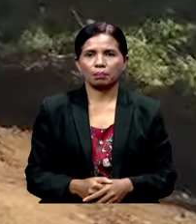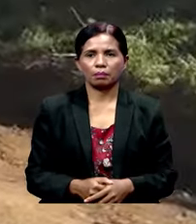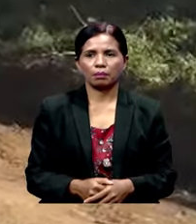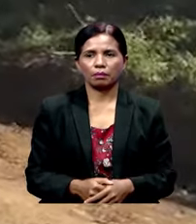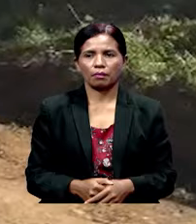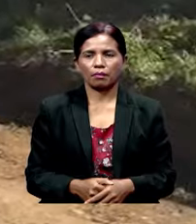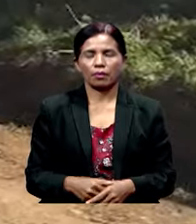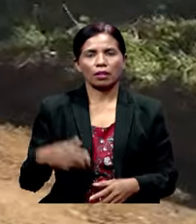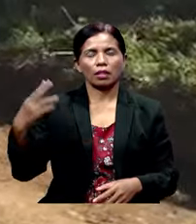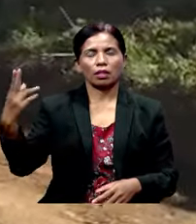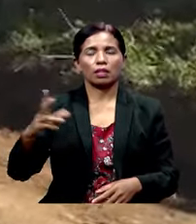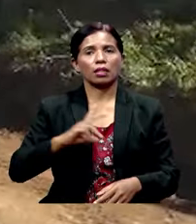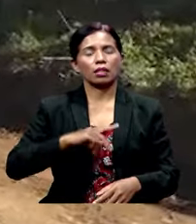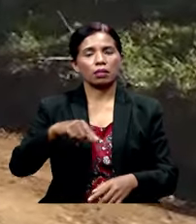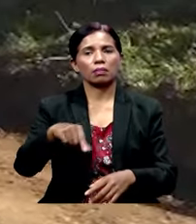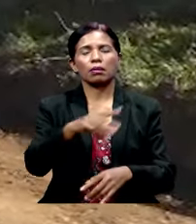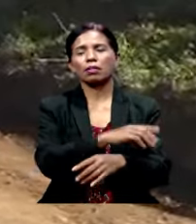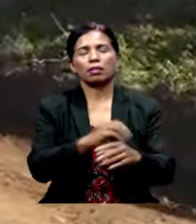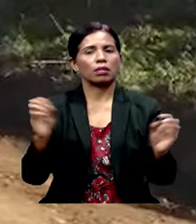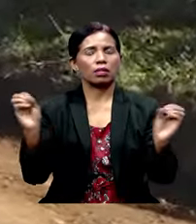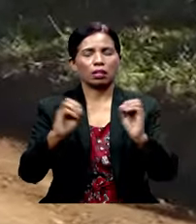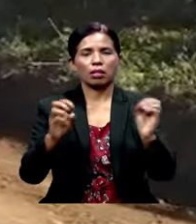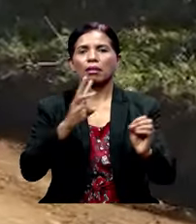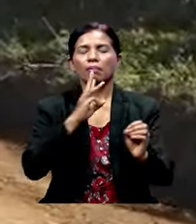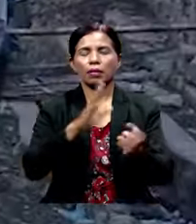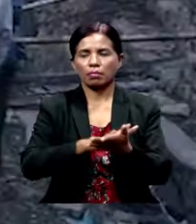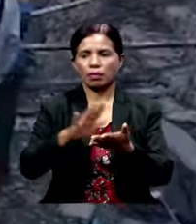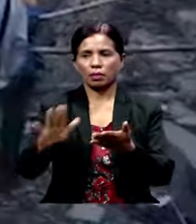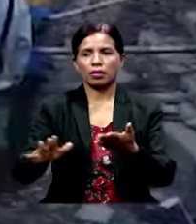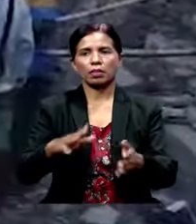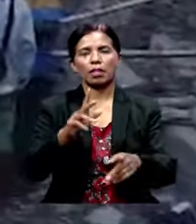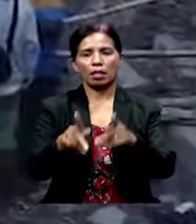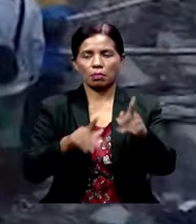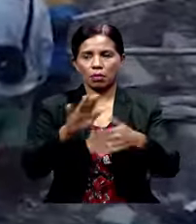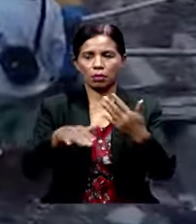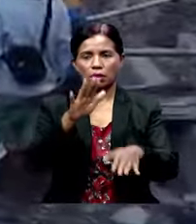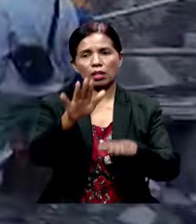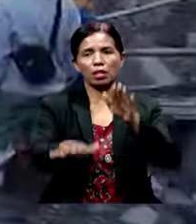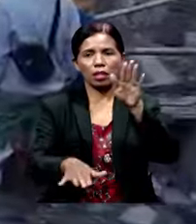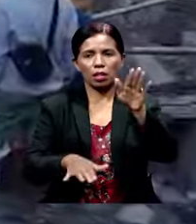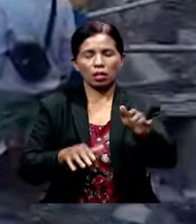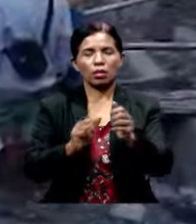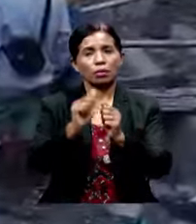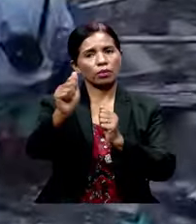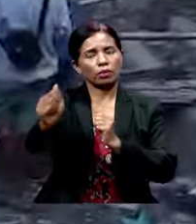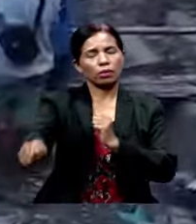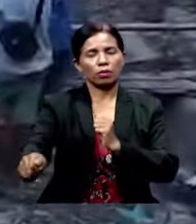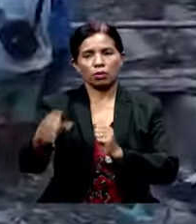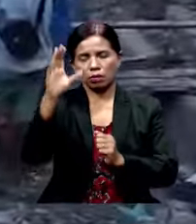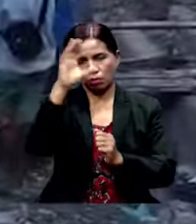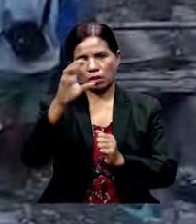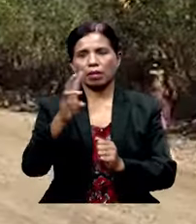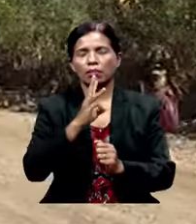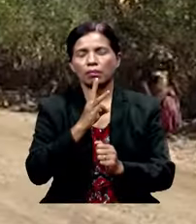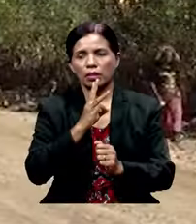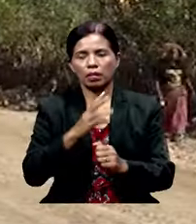E aquele cá em centro, lá em a canalização, bemos. Situação dane, obriga a comunidade de Sira lao ain, ou distância nebedok, ou de belehetan be.